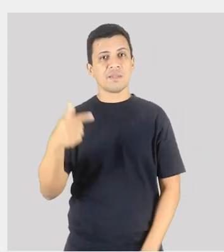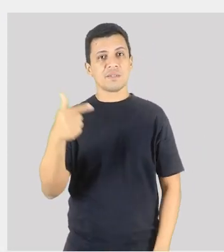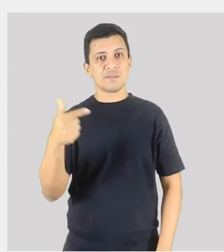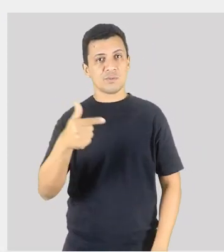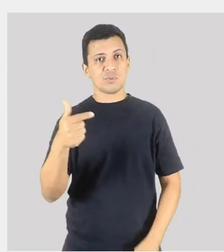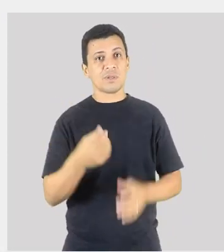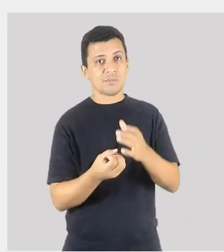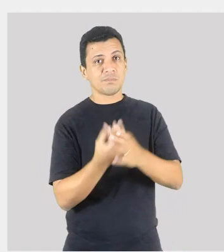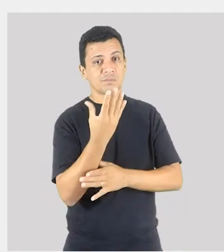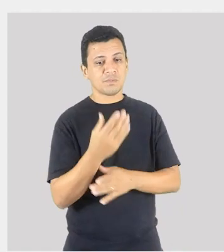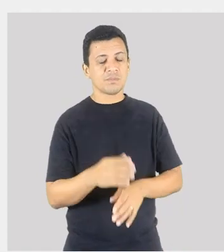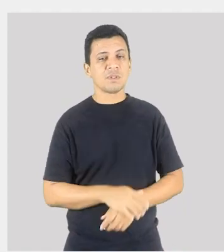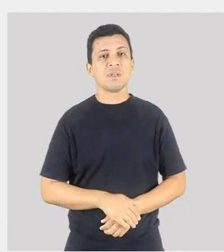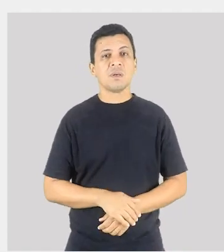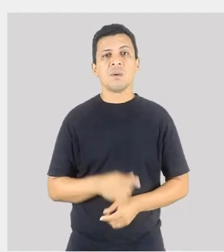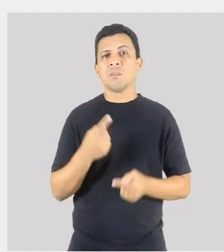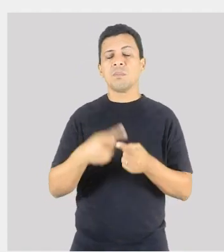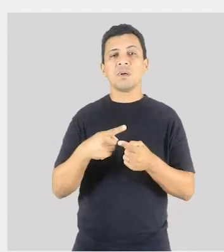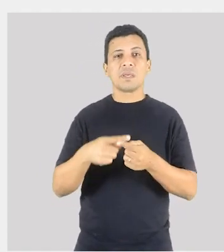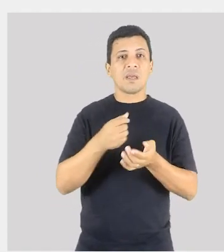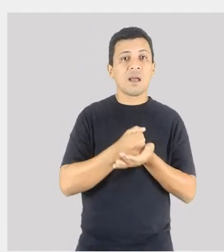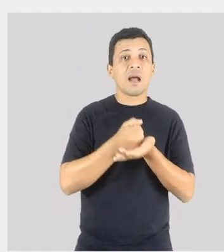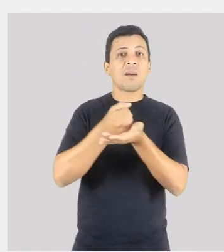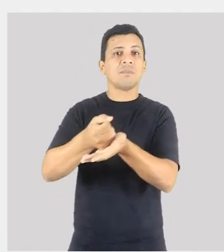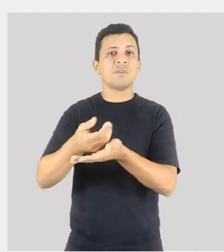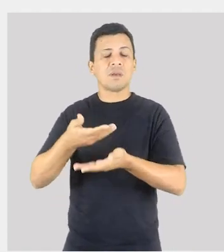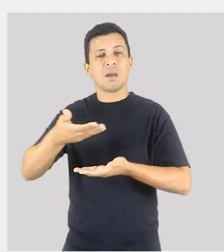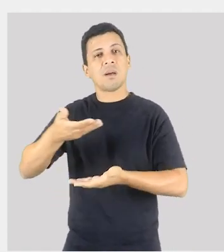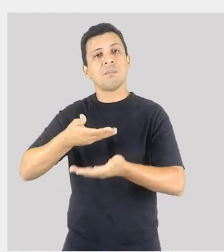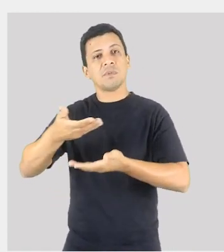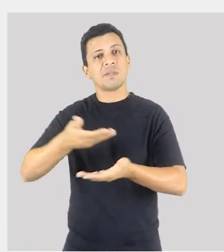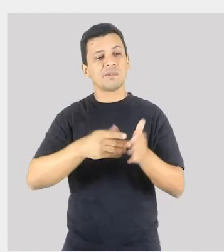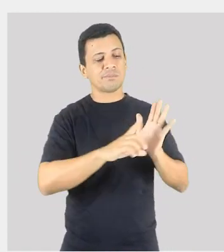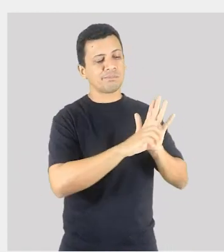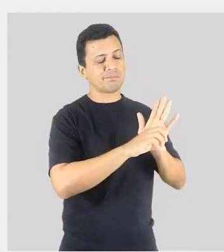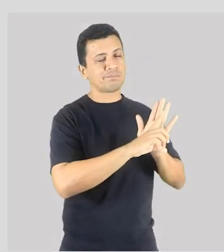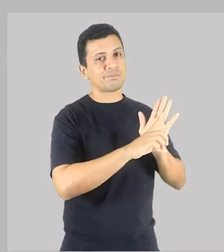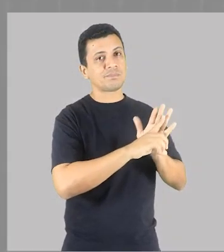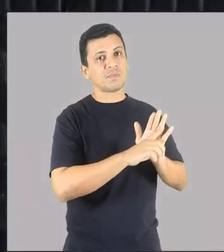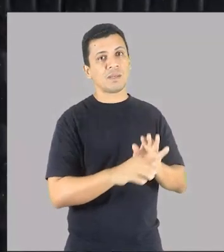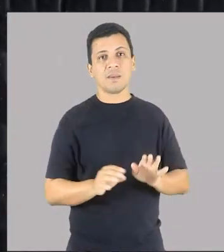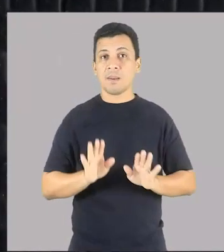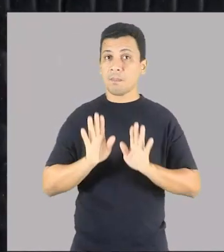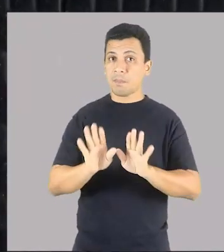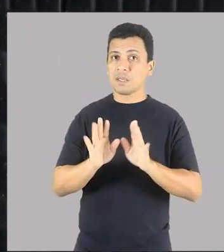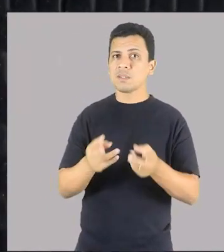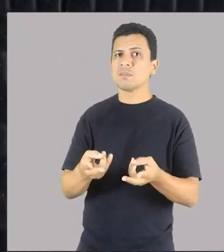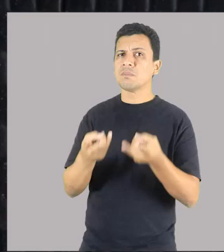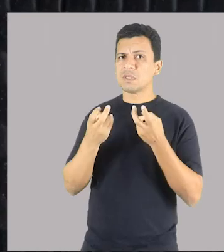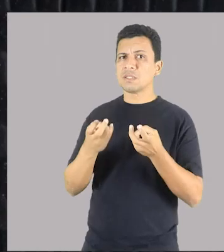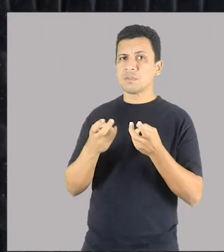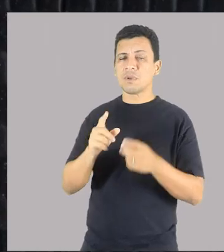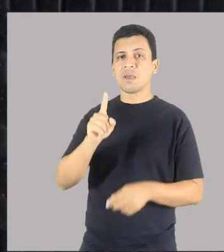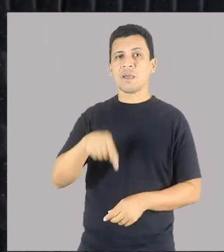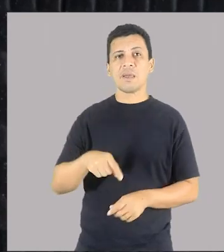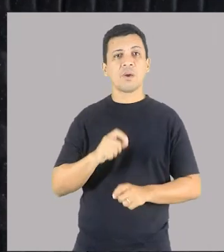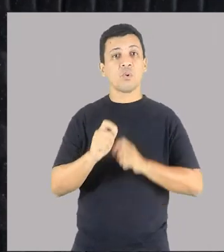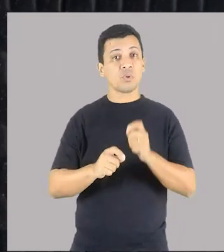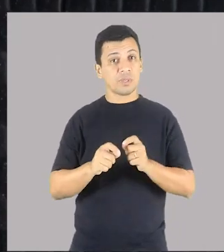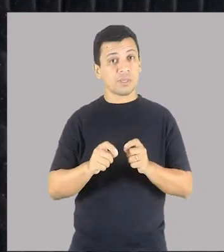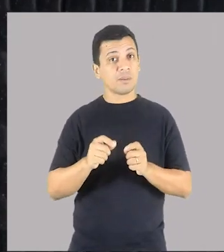indireta. Eles auxiliam justamente na aplicação da lei. Mas, como percebem, ele é uma fonte